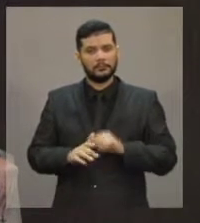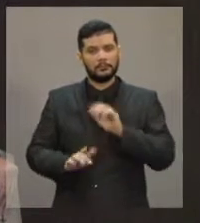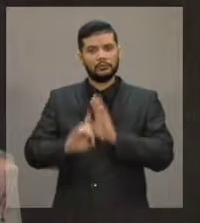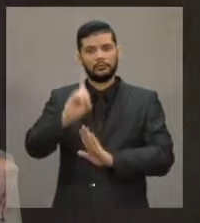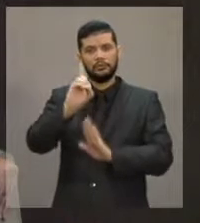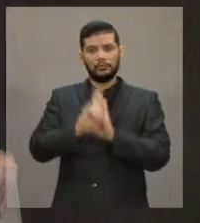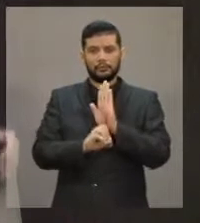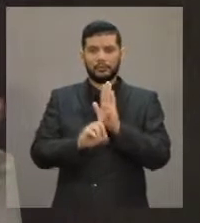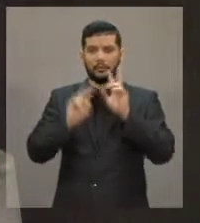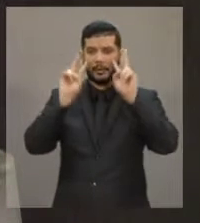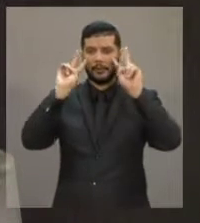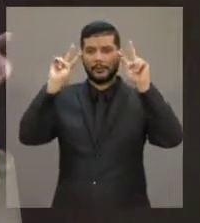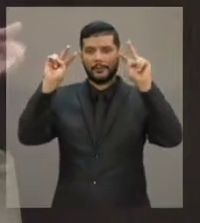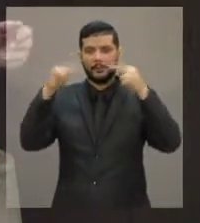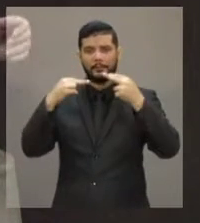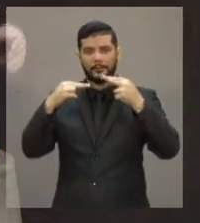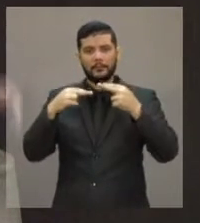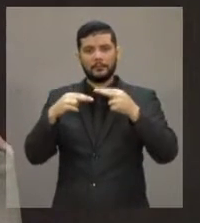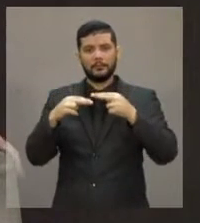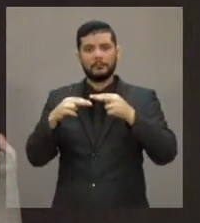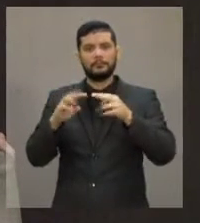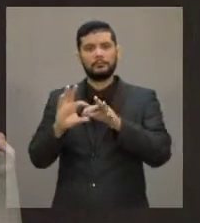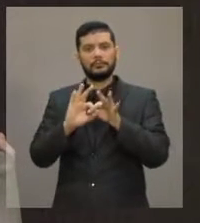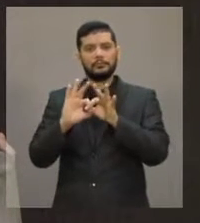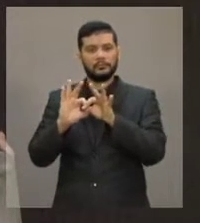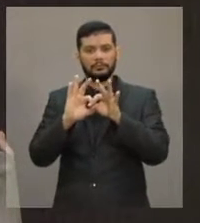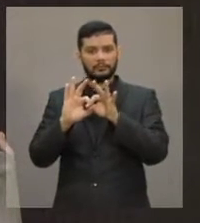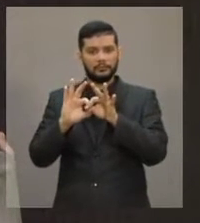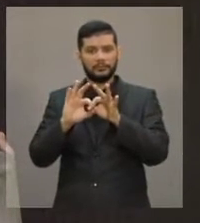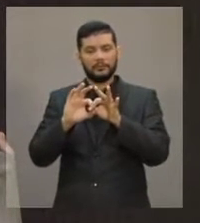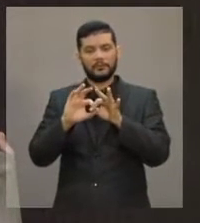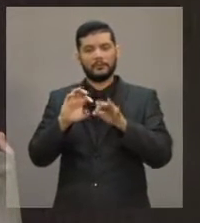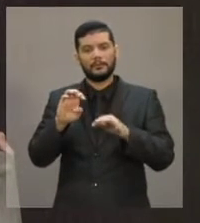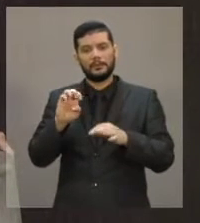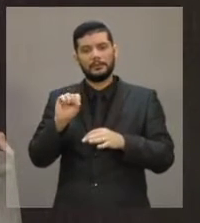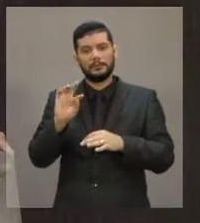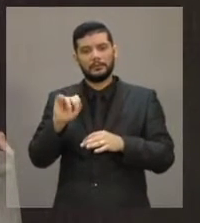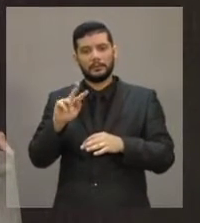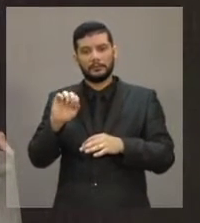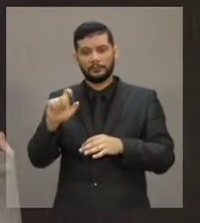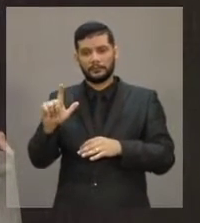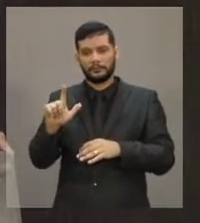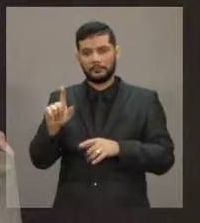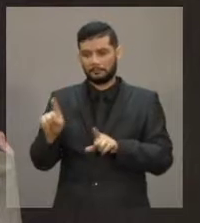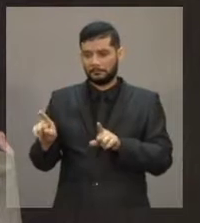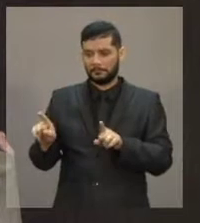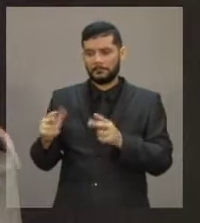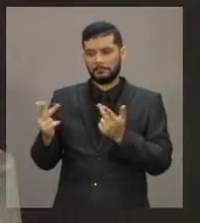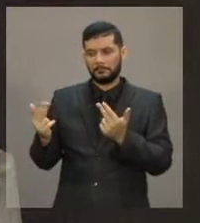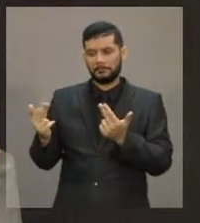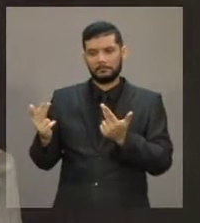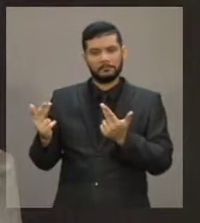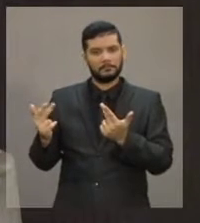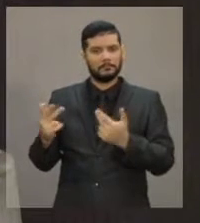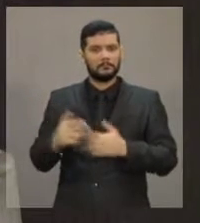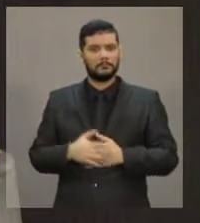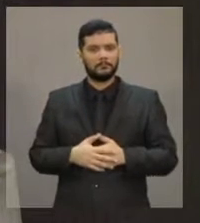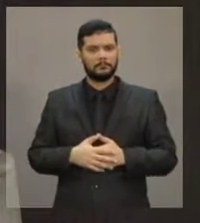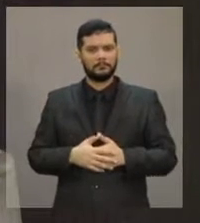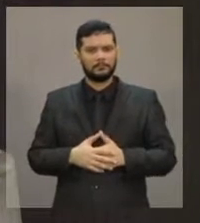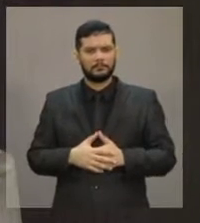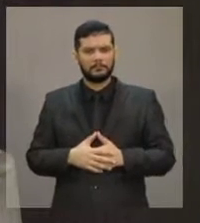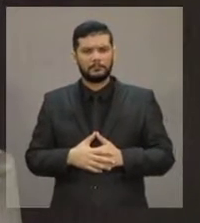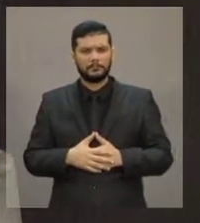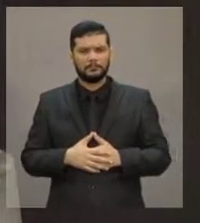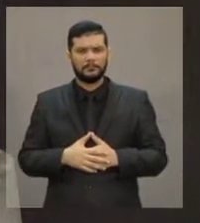ao reconhecimento da união estável, por exemplo, de pessoas do mesmo sexo. Portanto, é muito importante que o